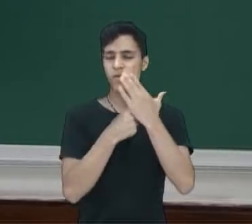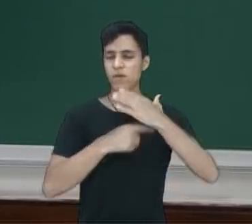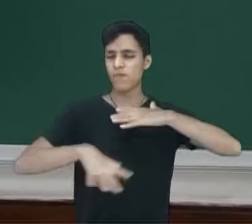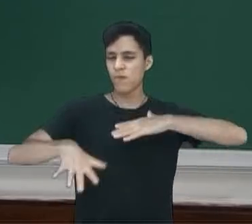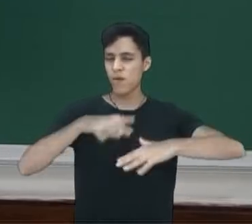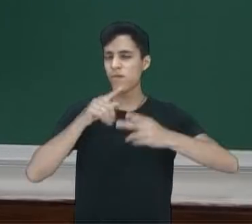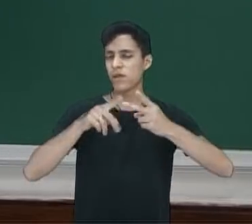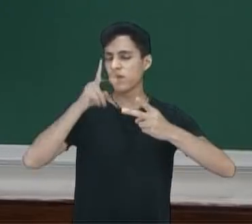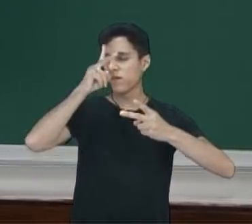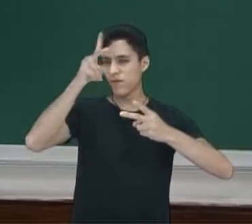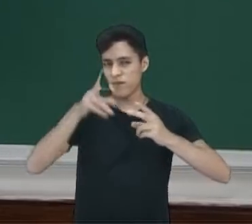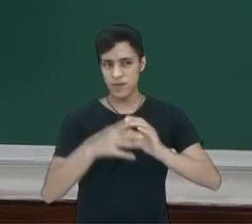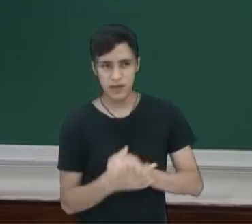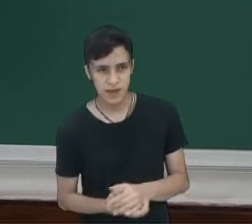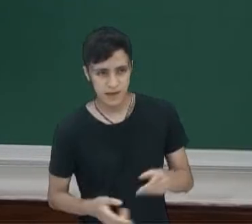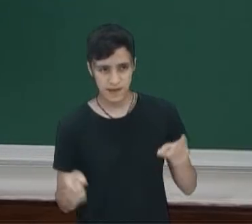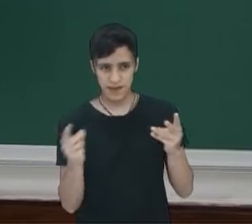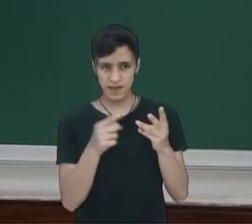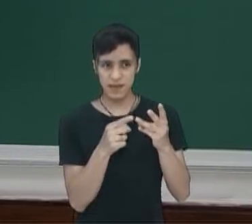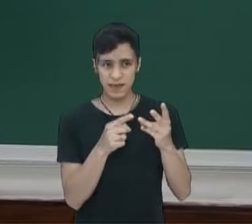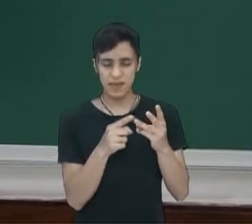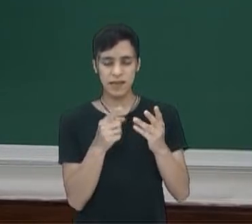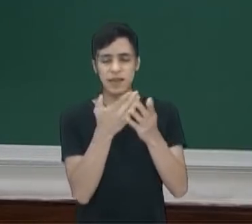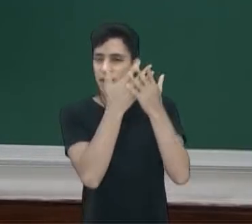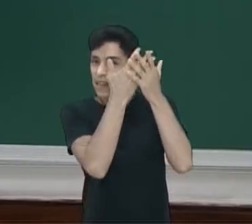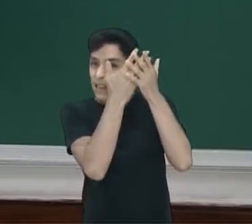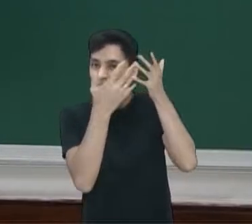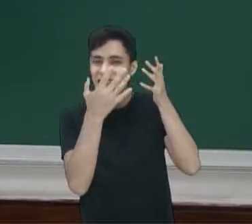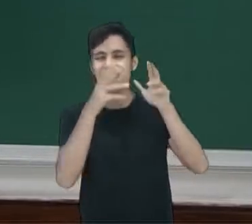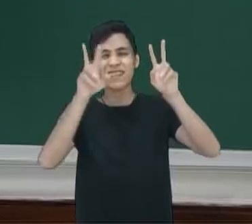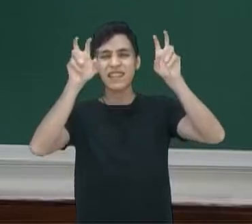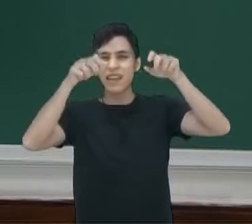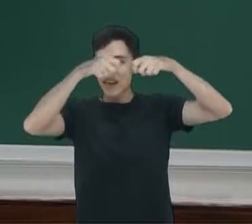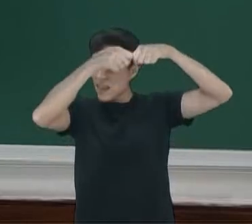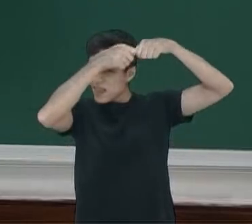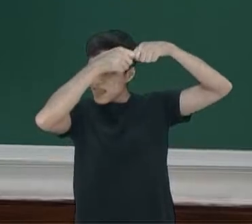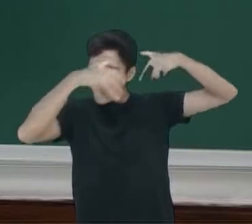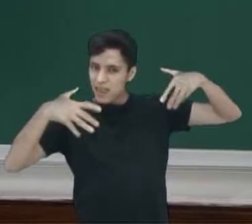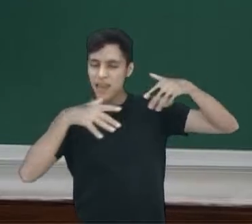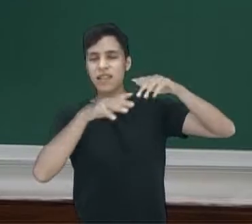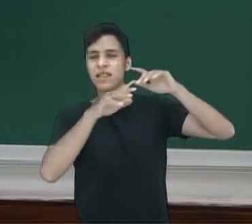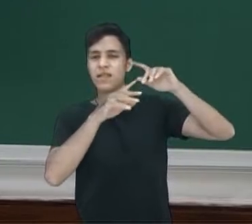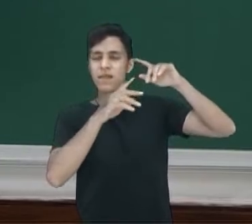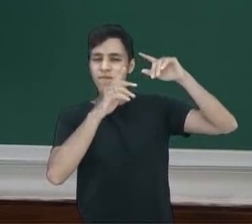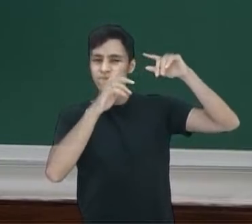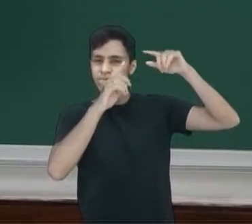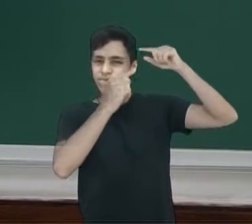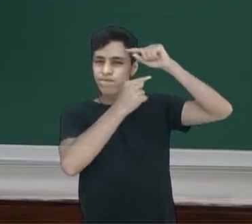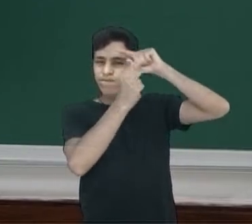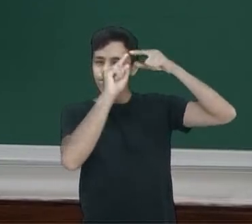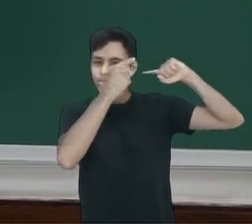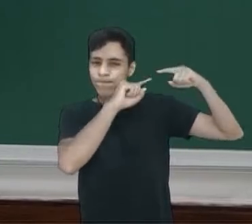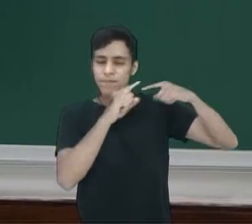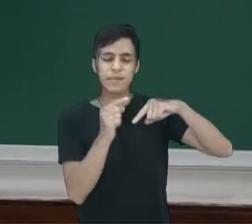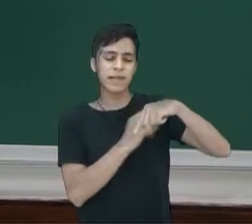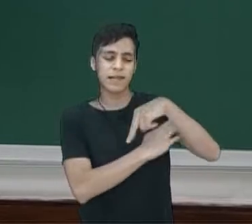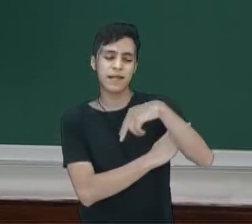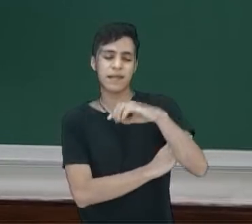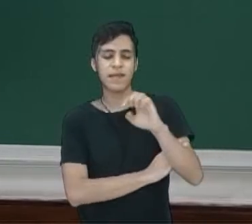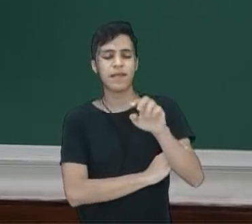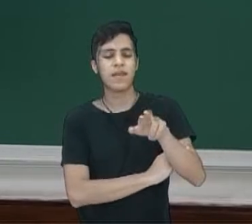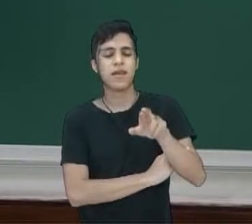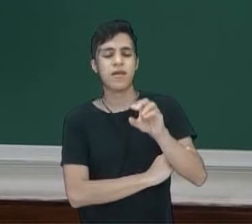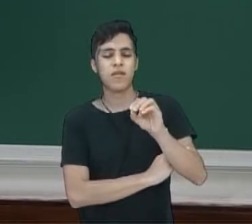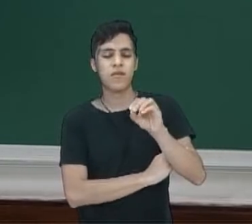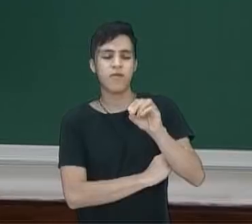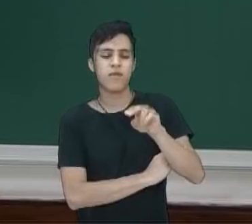força. E aqui o tecido nervoso, que é, né, o tecido formado lá pelos neurônios e outras células que fazem a